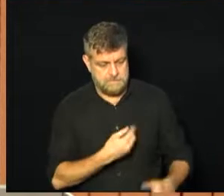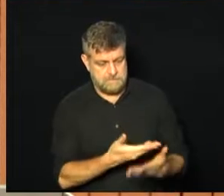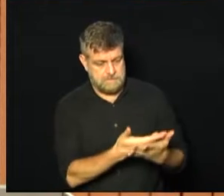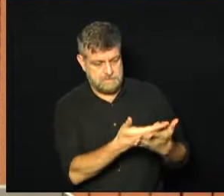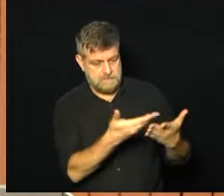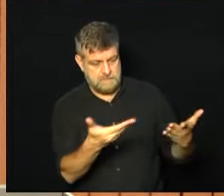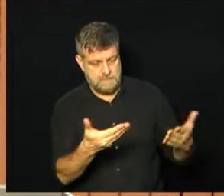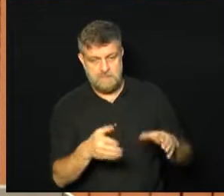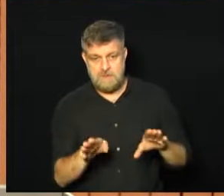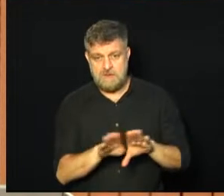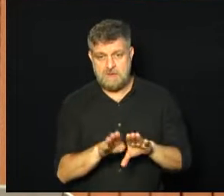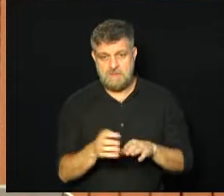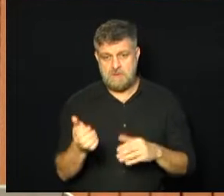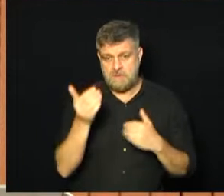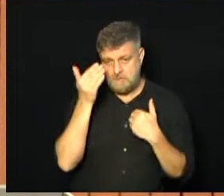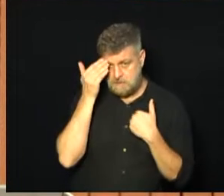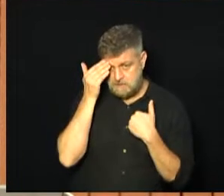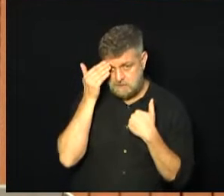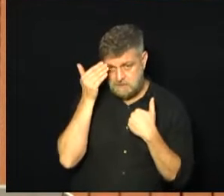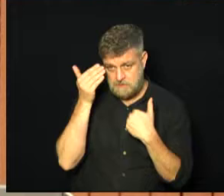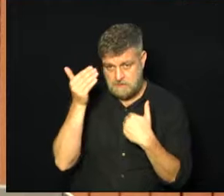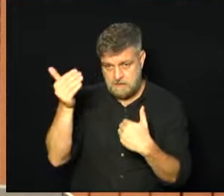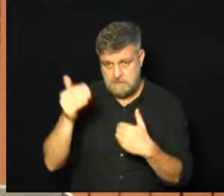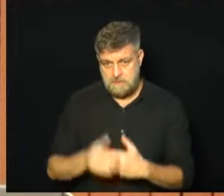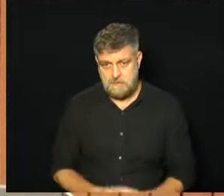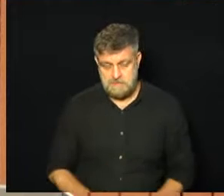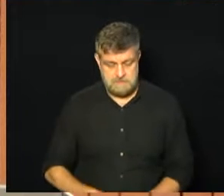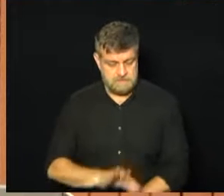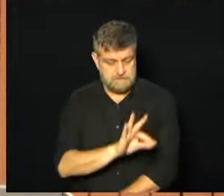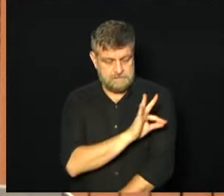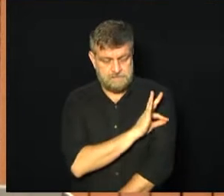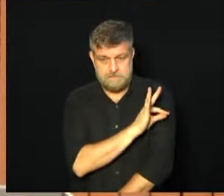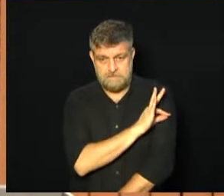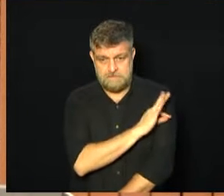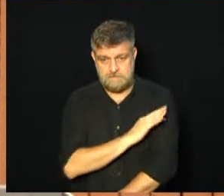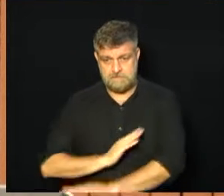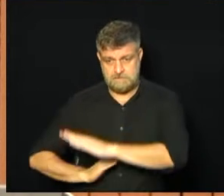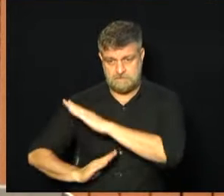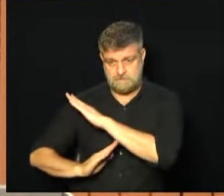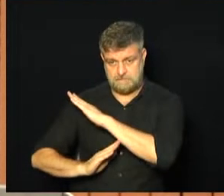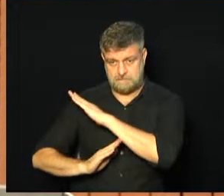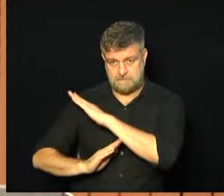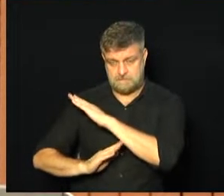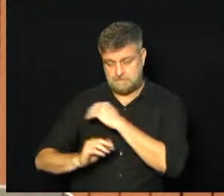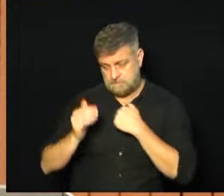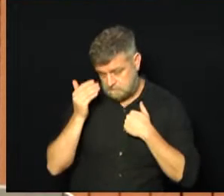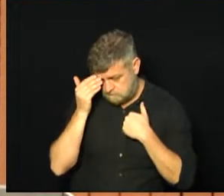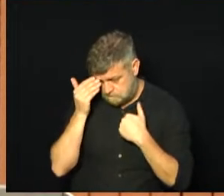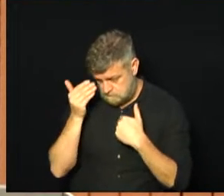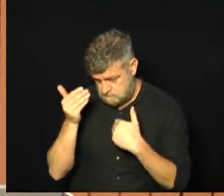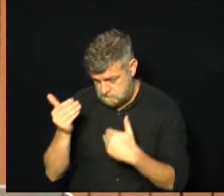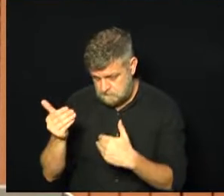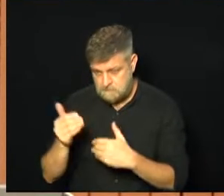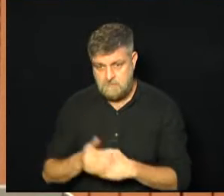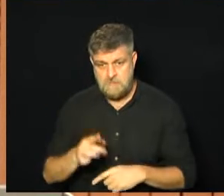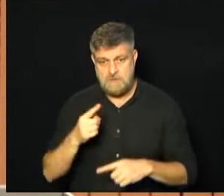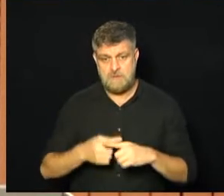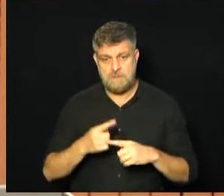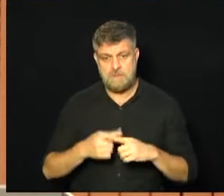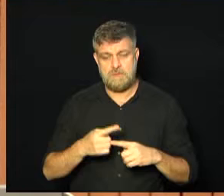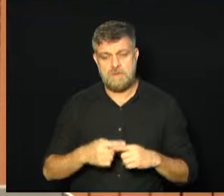quero agradecer à Municipalidade de Campinas, porque eu sou